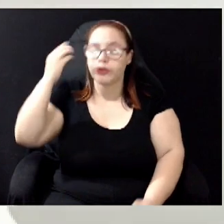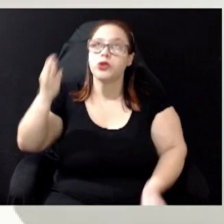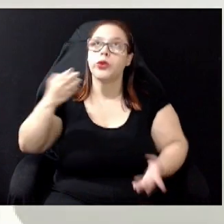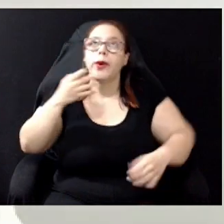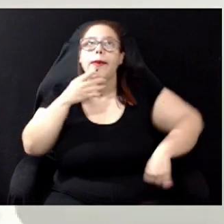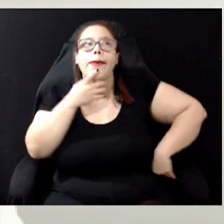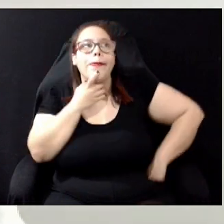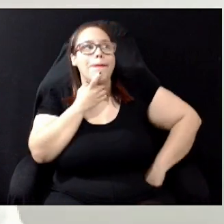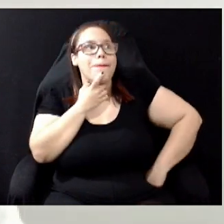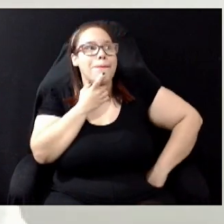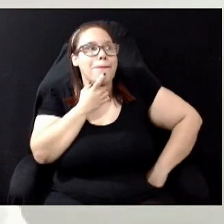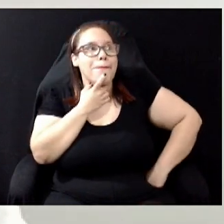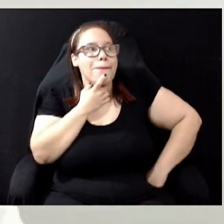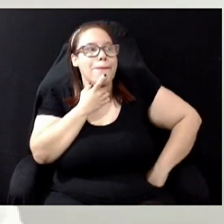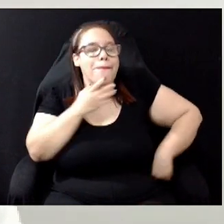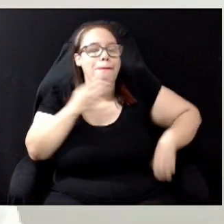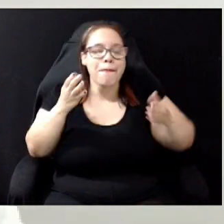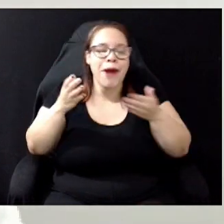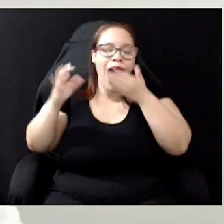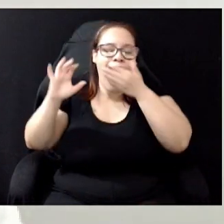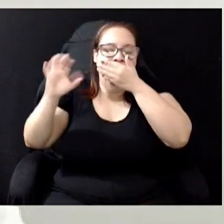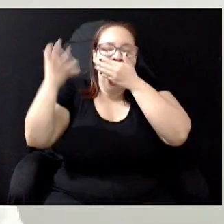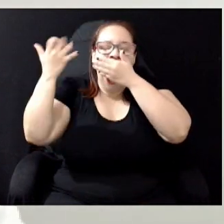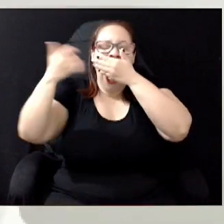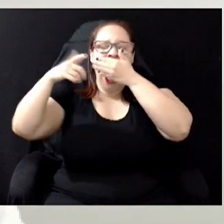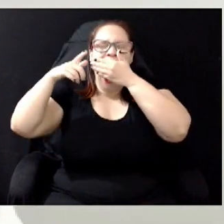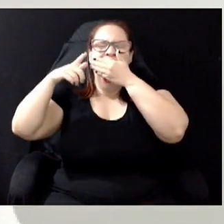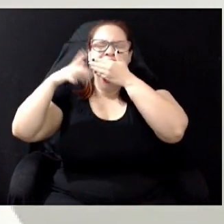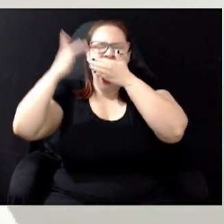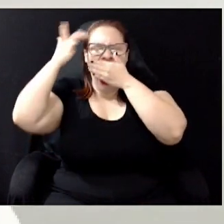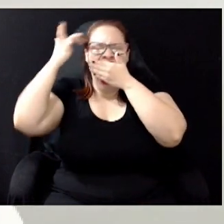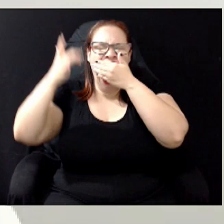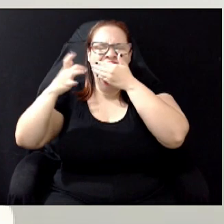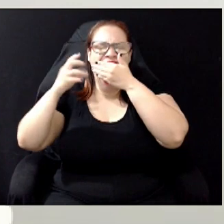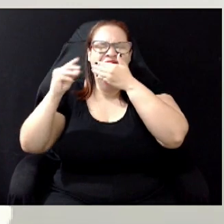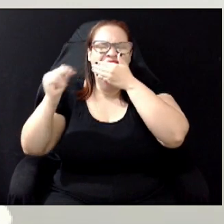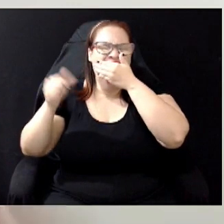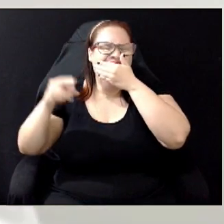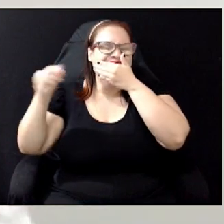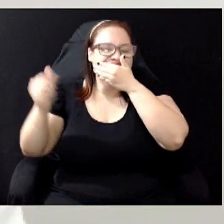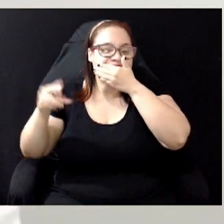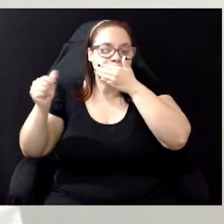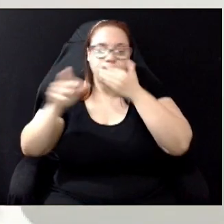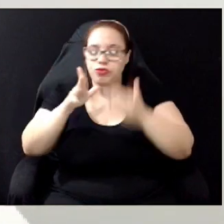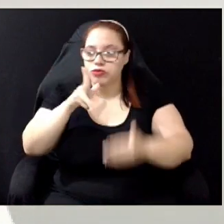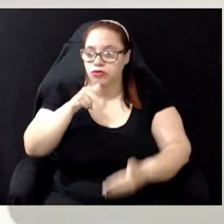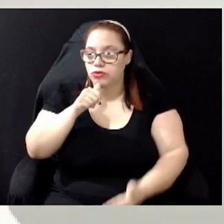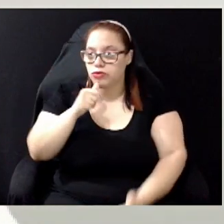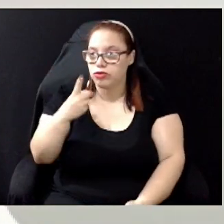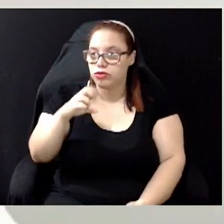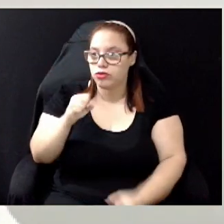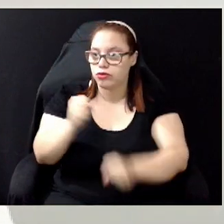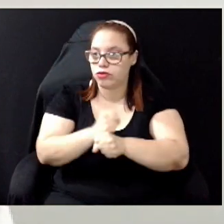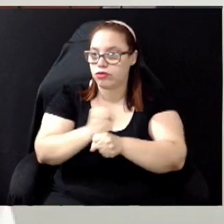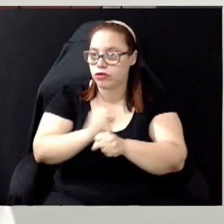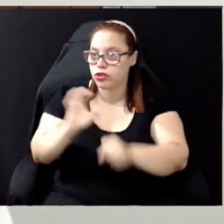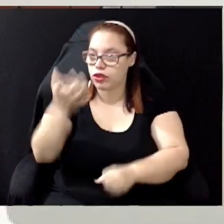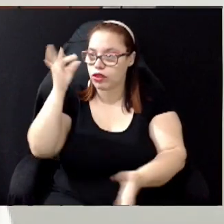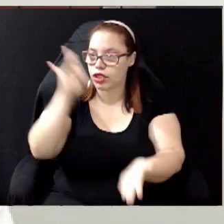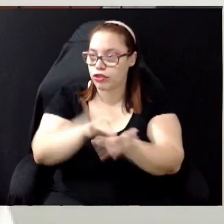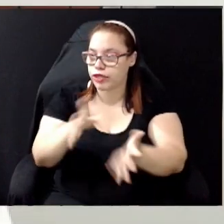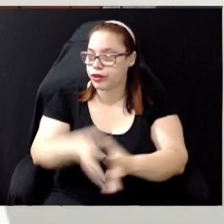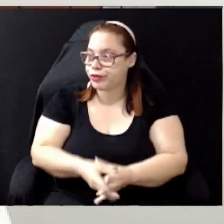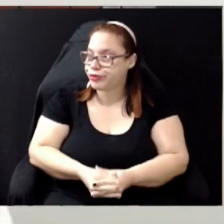pensarmos o hoje para acontecer amanhã demora 10 anos. Então a gente tem que pensar 10 anos antes do que a coisa efetivamente